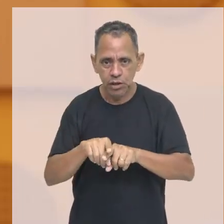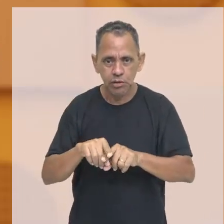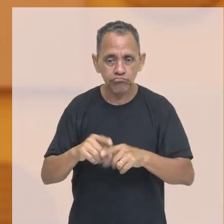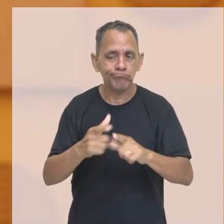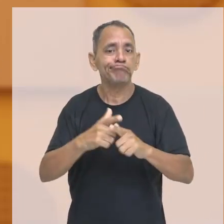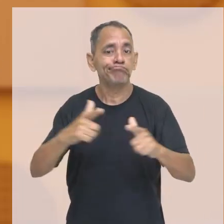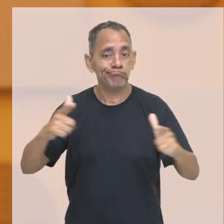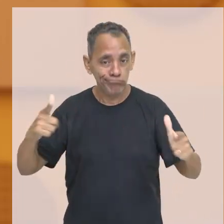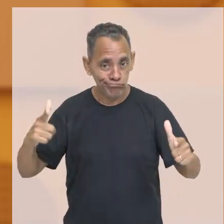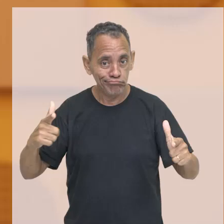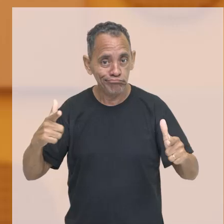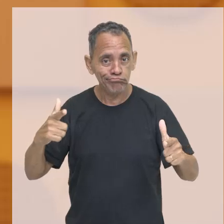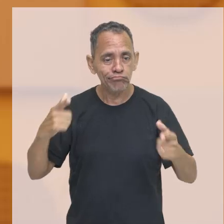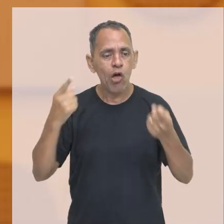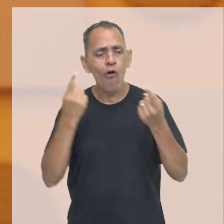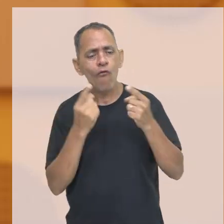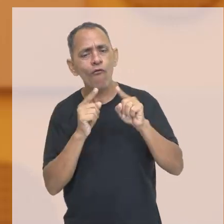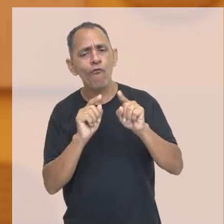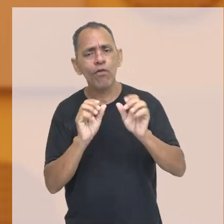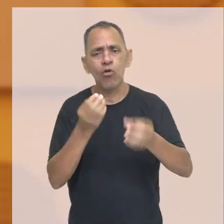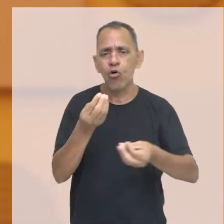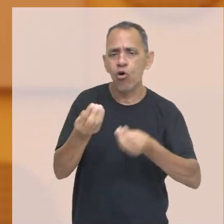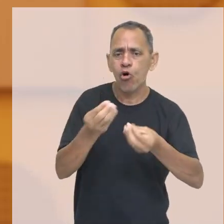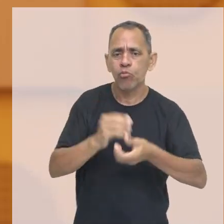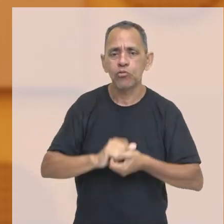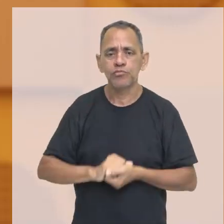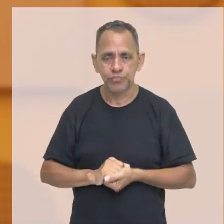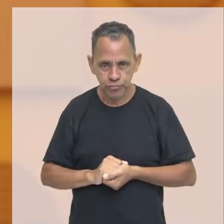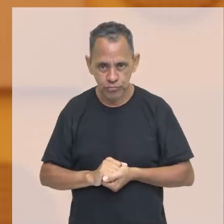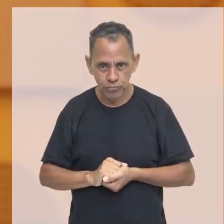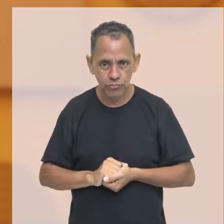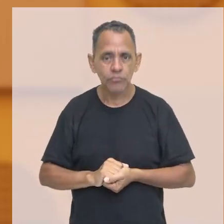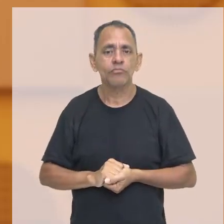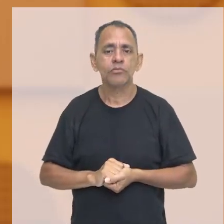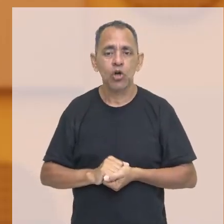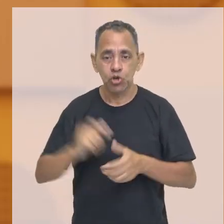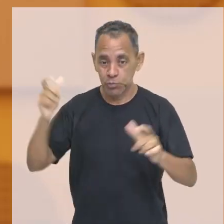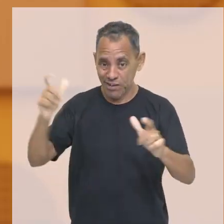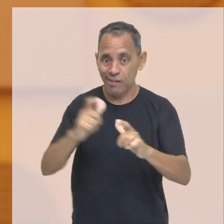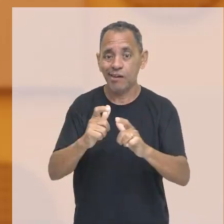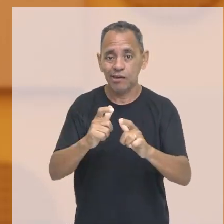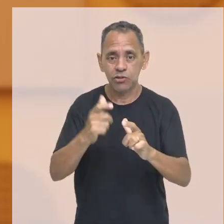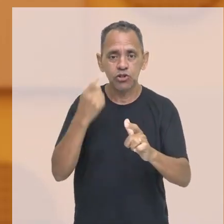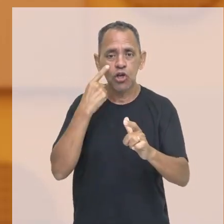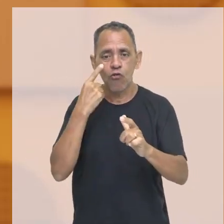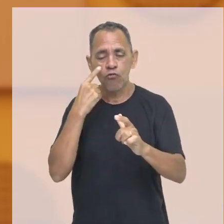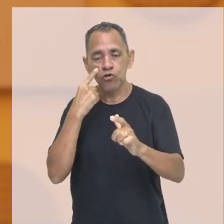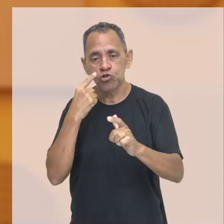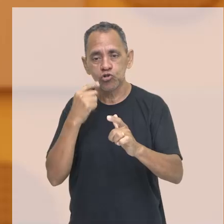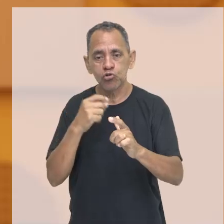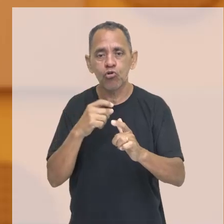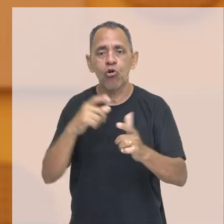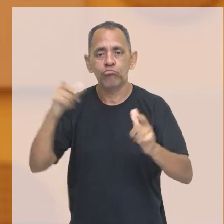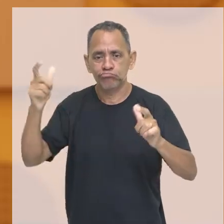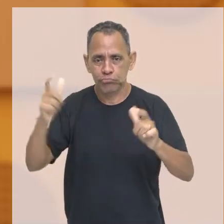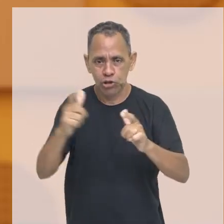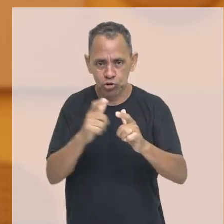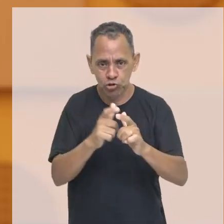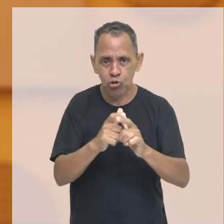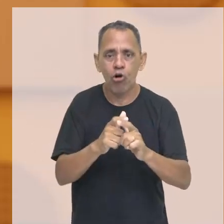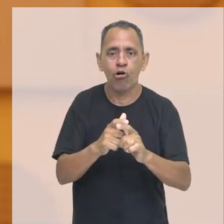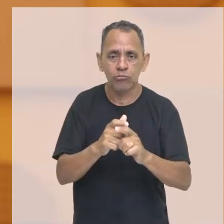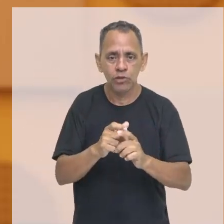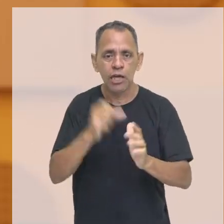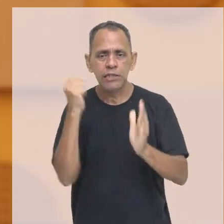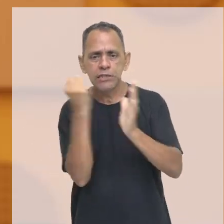pelo governo central como um símbolo do atraso da região, e esse atraso poderia e deveria ser combatido. Foi